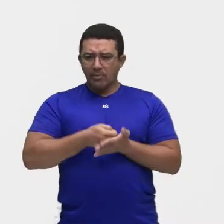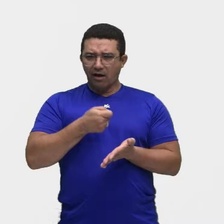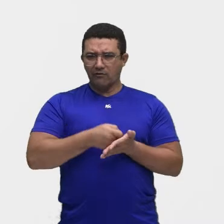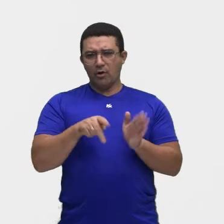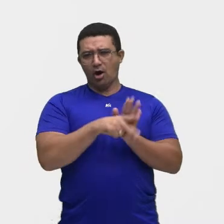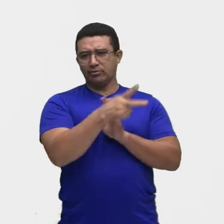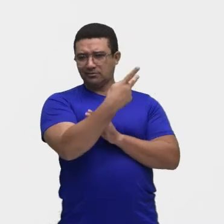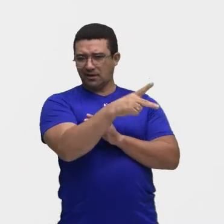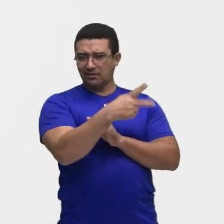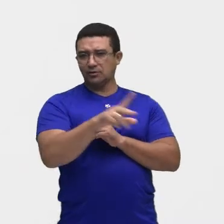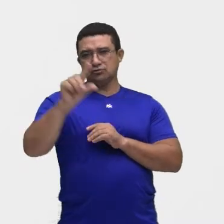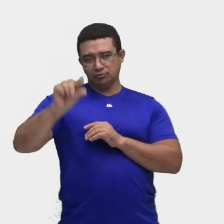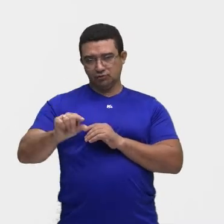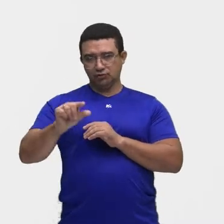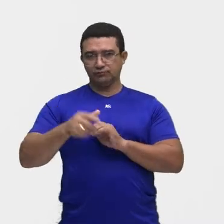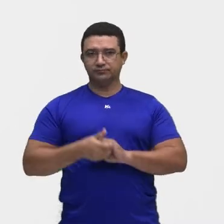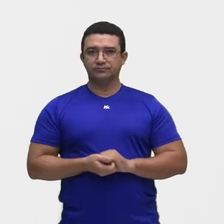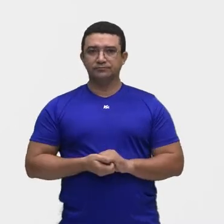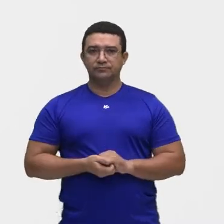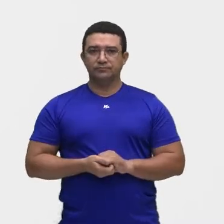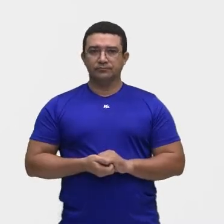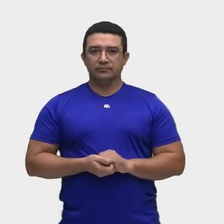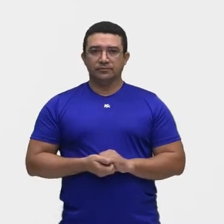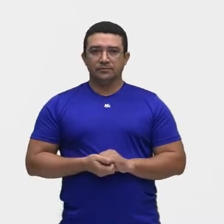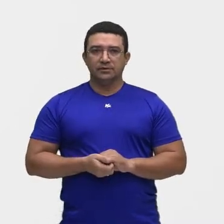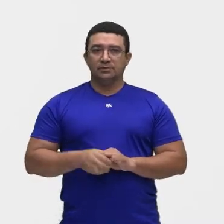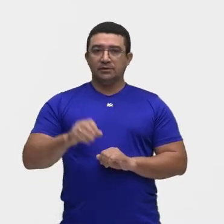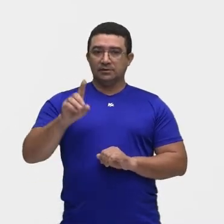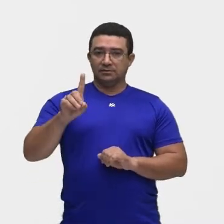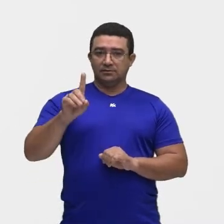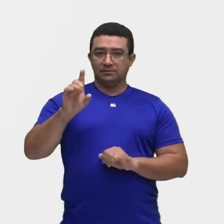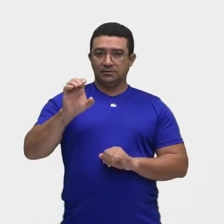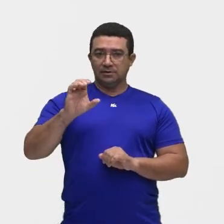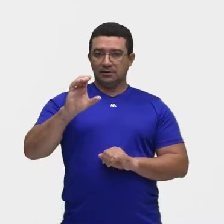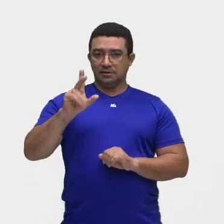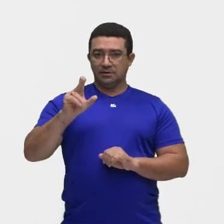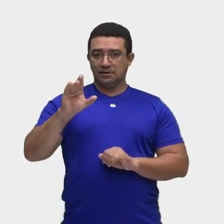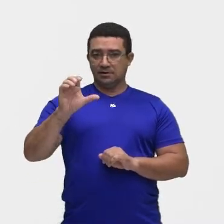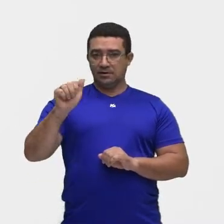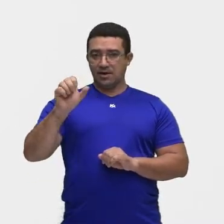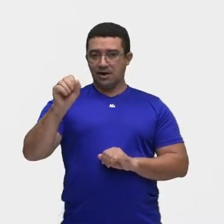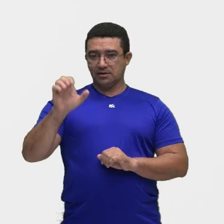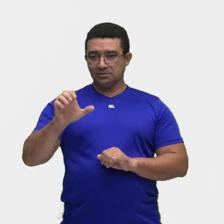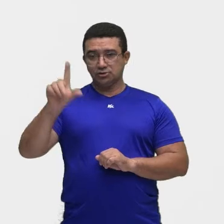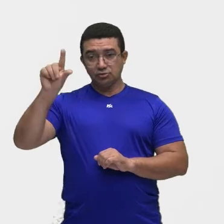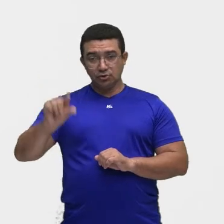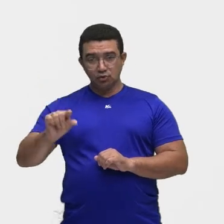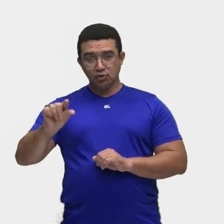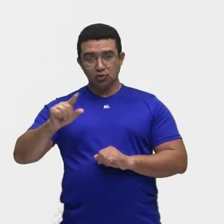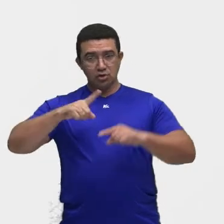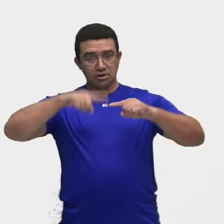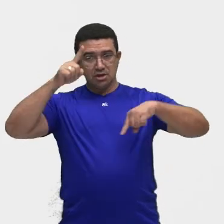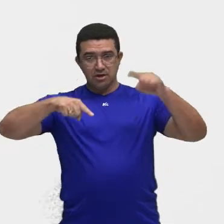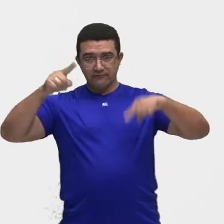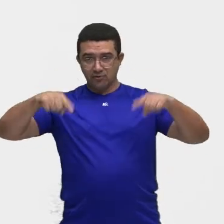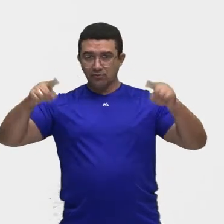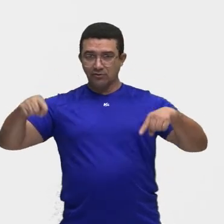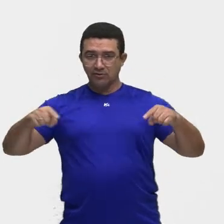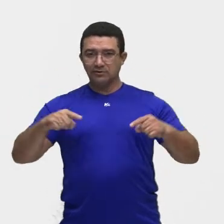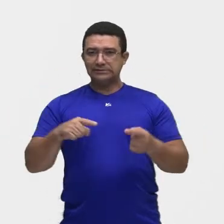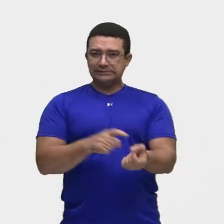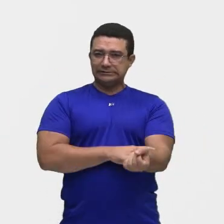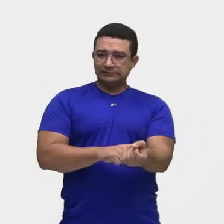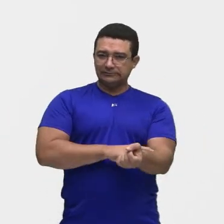reduzir, diminuir. Stress levels, como vocês viram também, os níveis de estresse. Que bom que ela está num